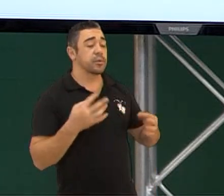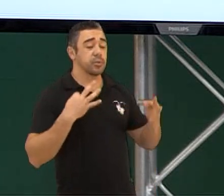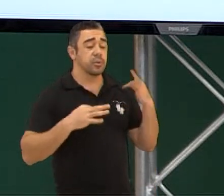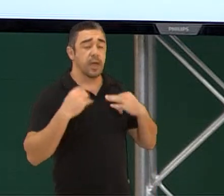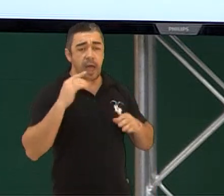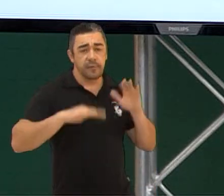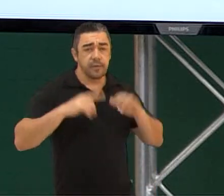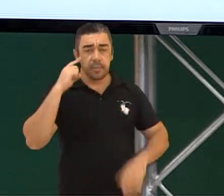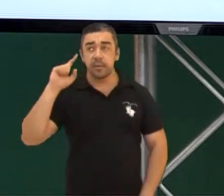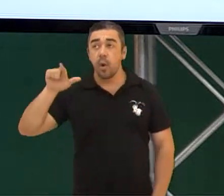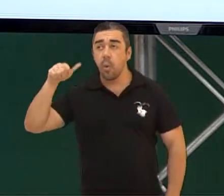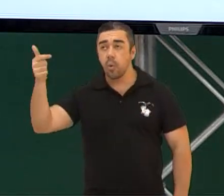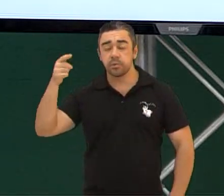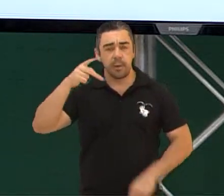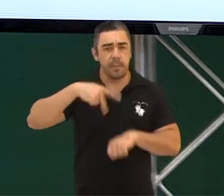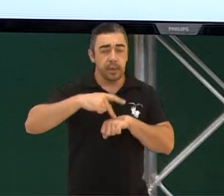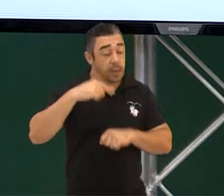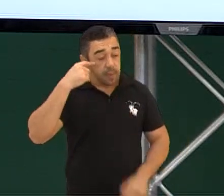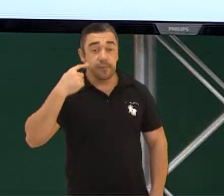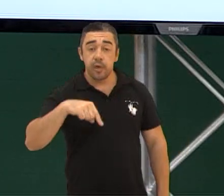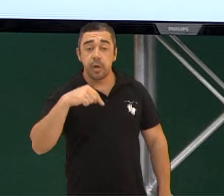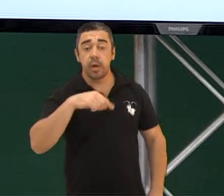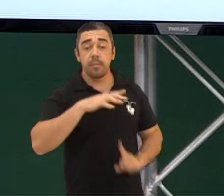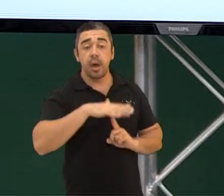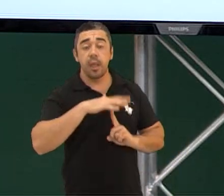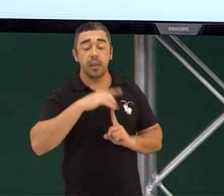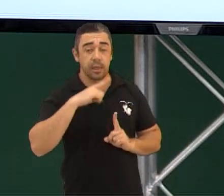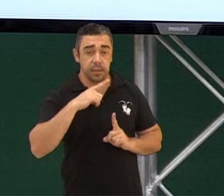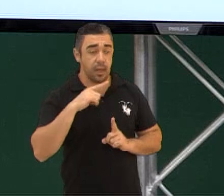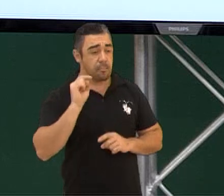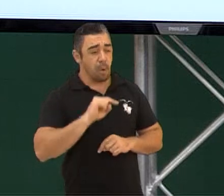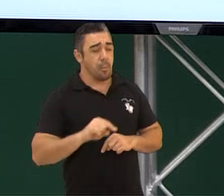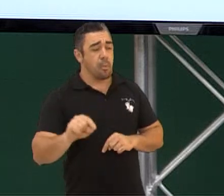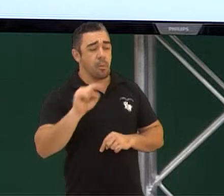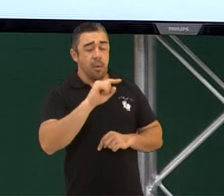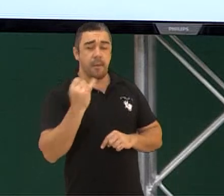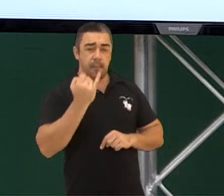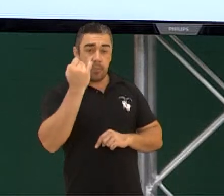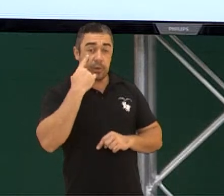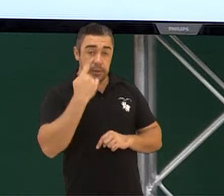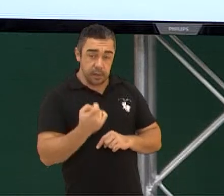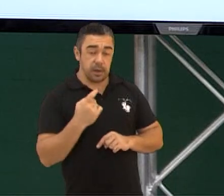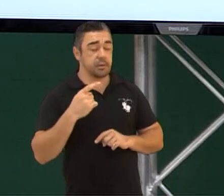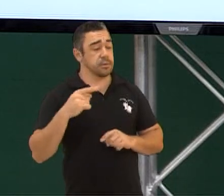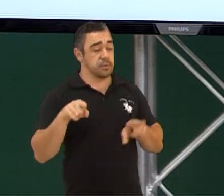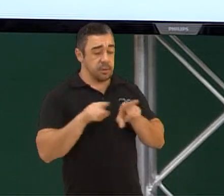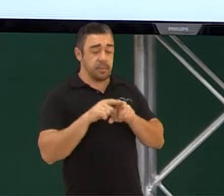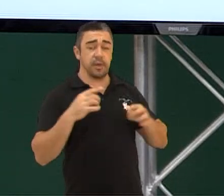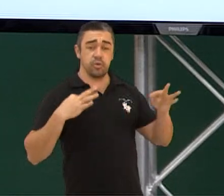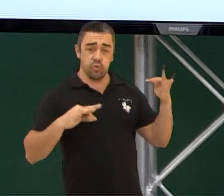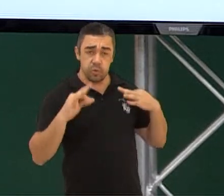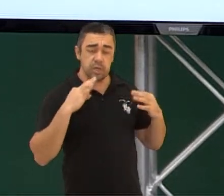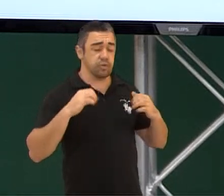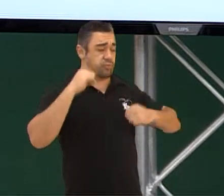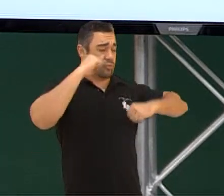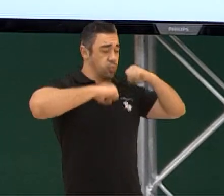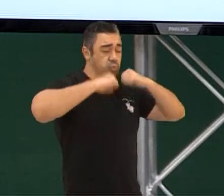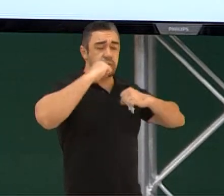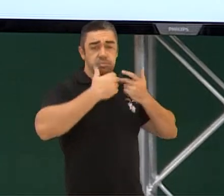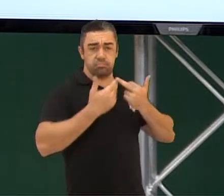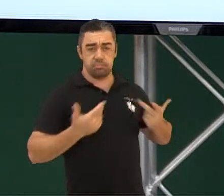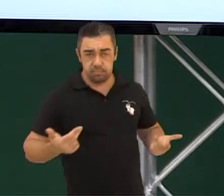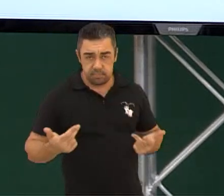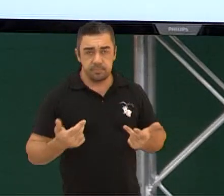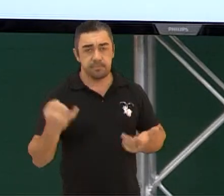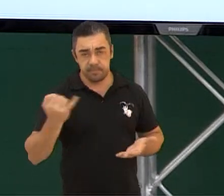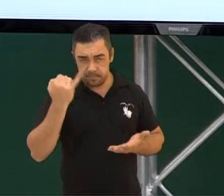fora, lá em outro país, né? Veja aqui no estado do Paraná o que nós temos de pontos importantes, né? Interessantes, né? Turísticos, indústria, né? É